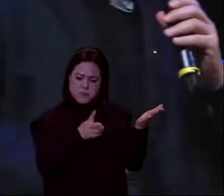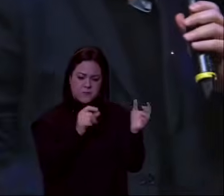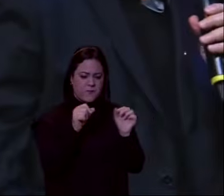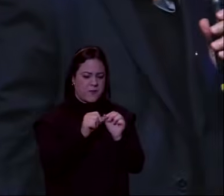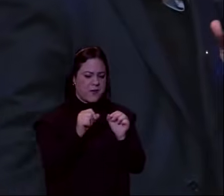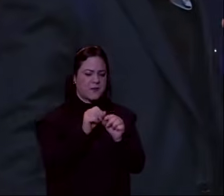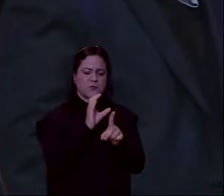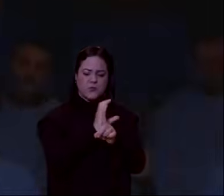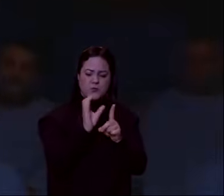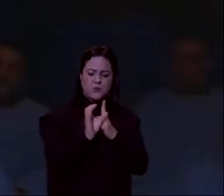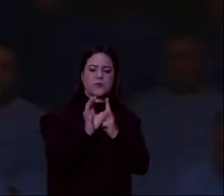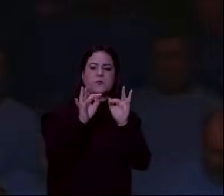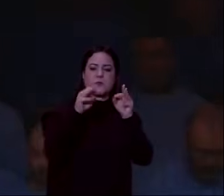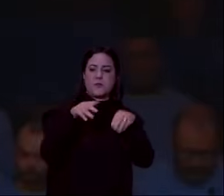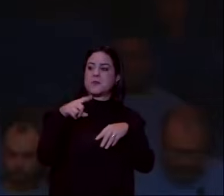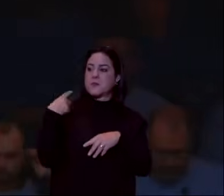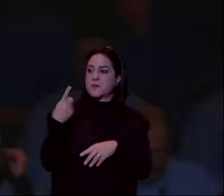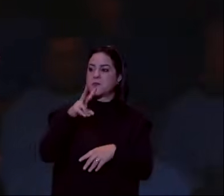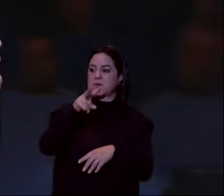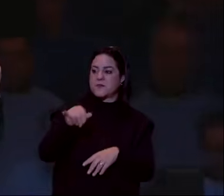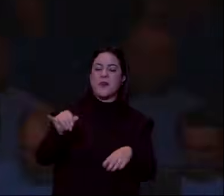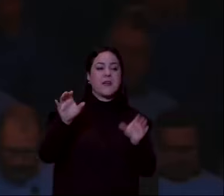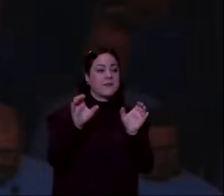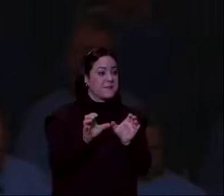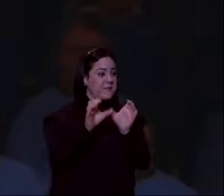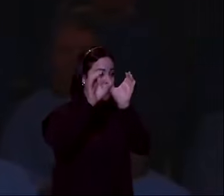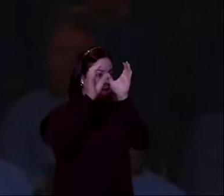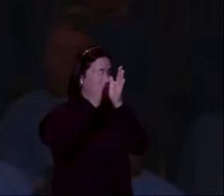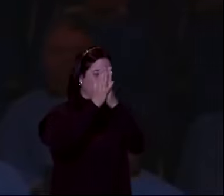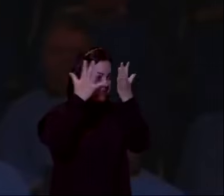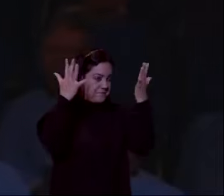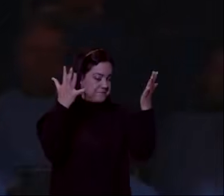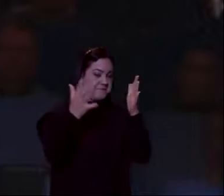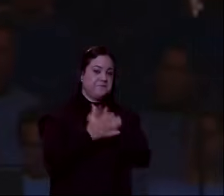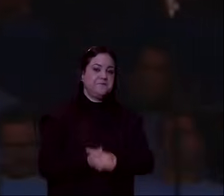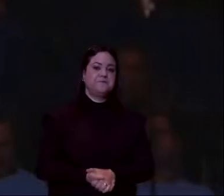de cada culto, e logo depois a gente vai celebrar a ceia do Senhor.